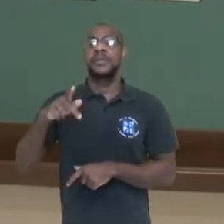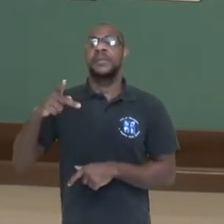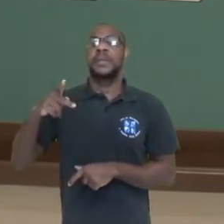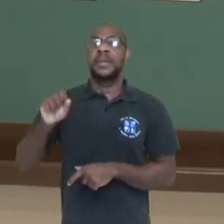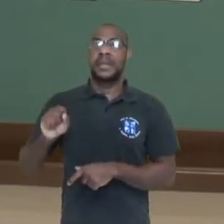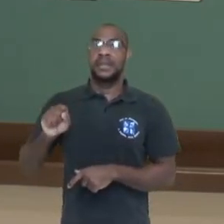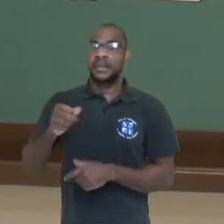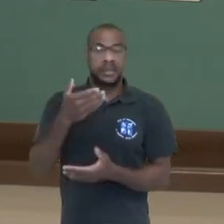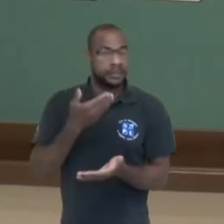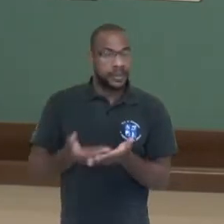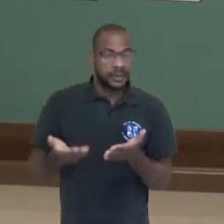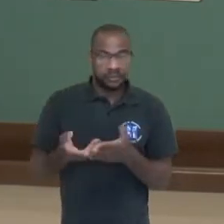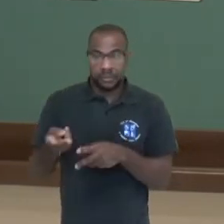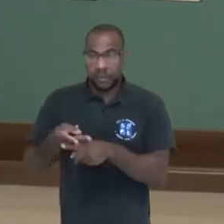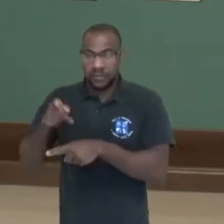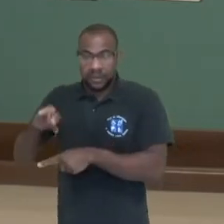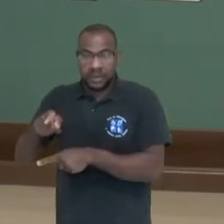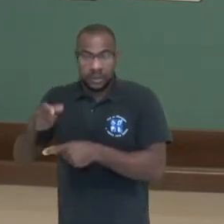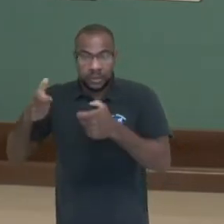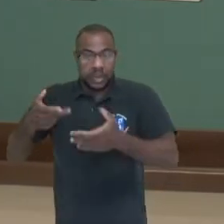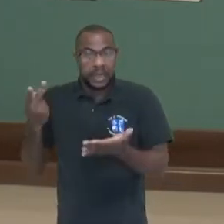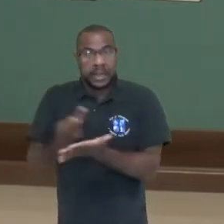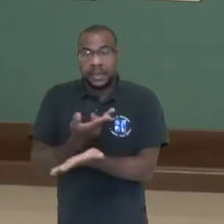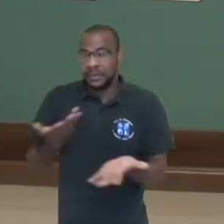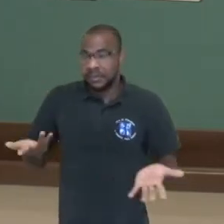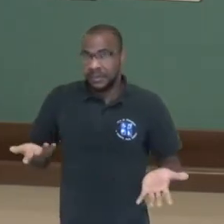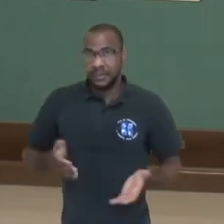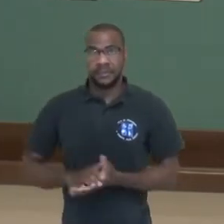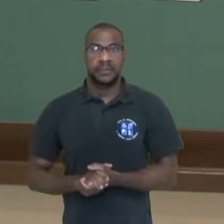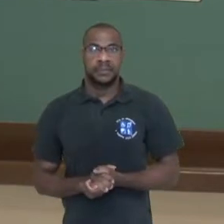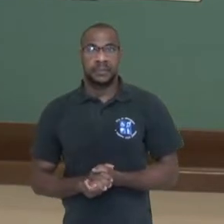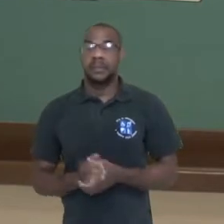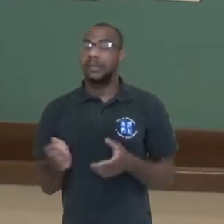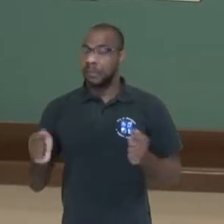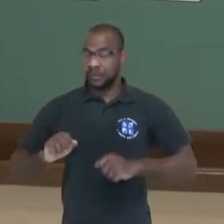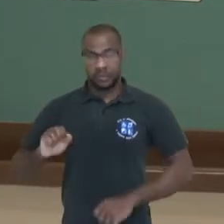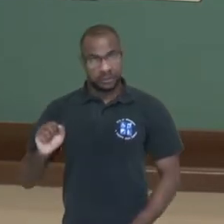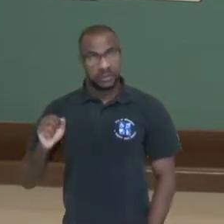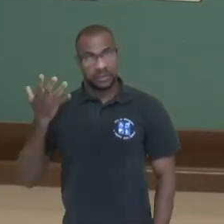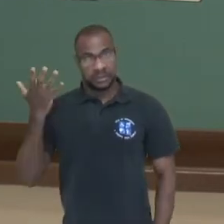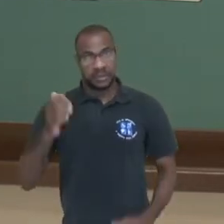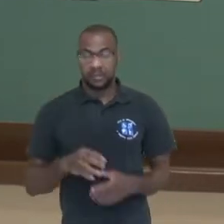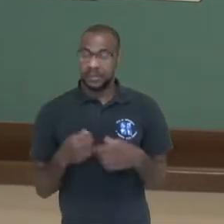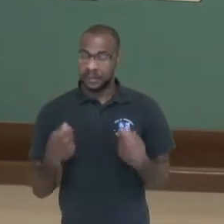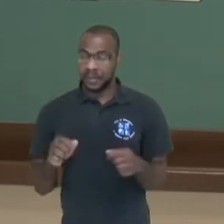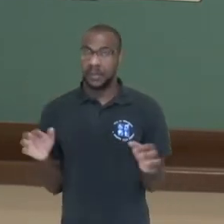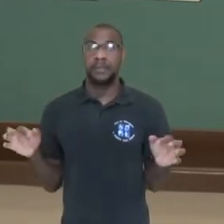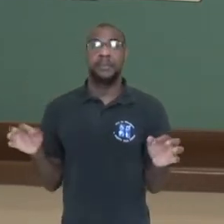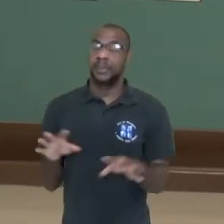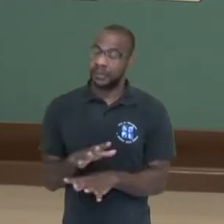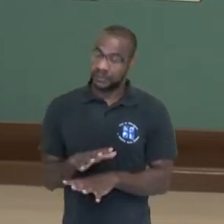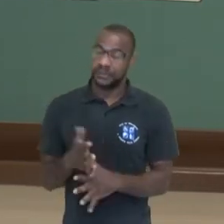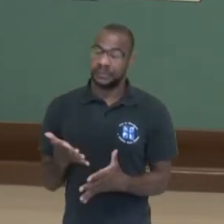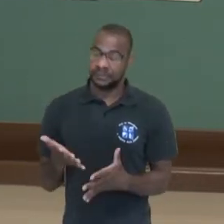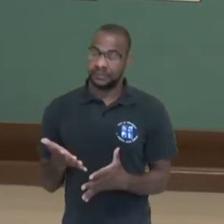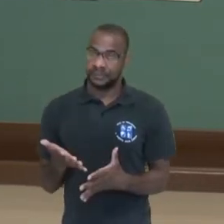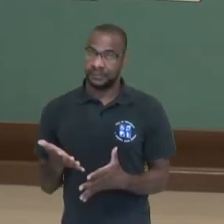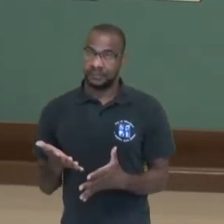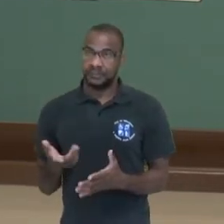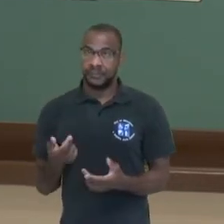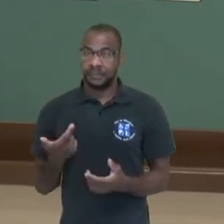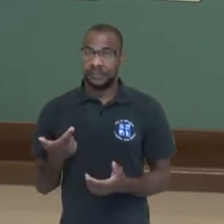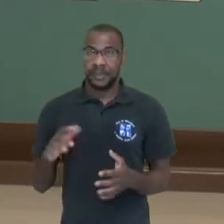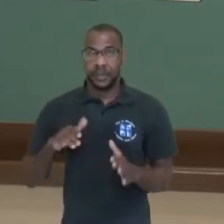errado. Então é melhor saber o certo, ok? Sim, pode acontecer, a gente tem que estar preparado para todas as situações,